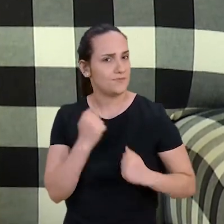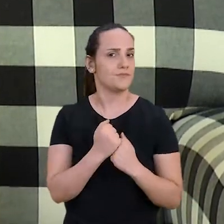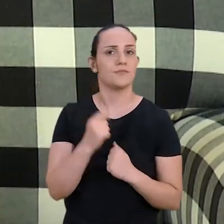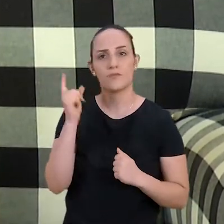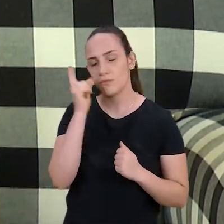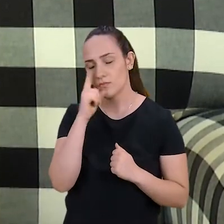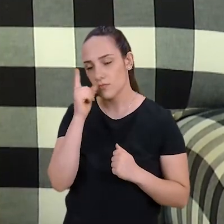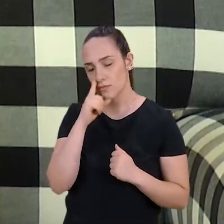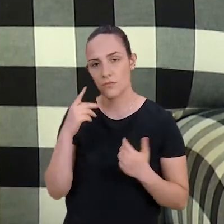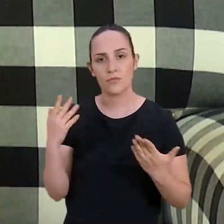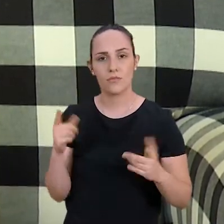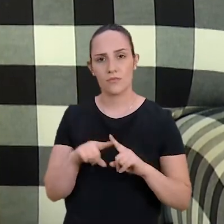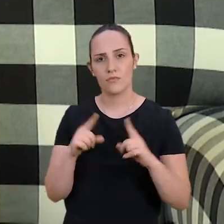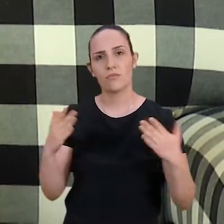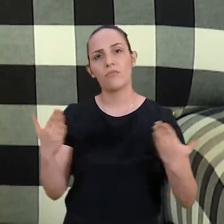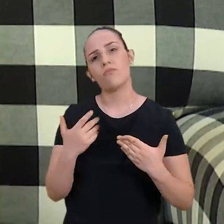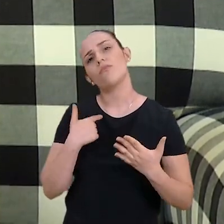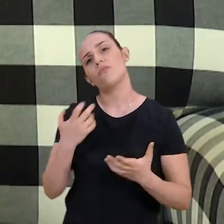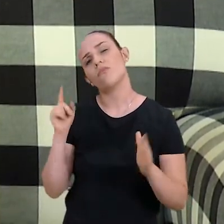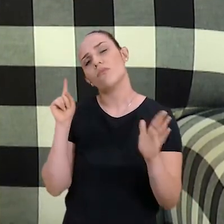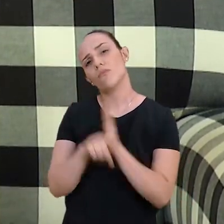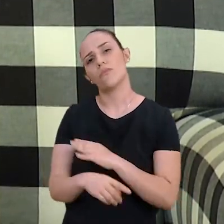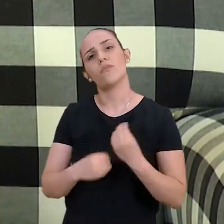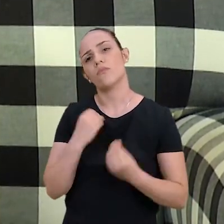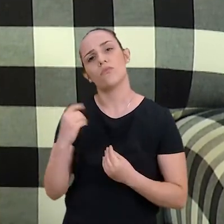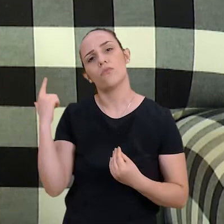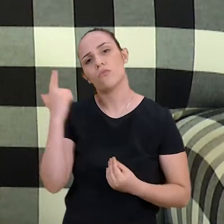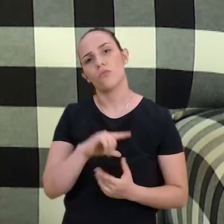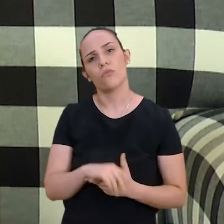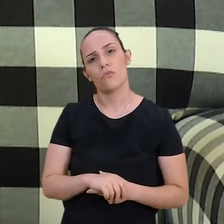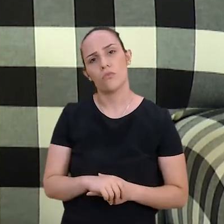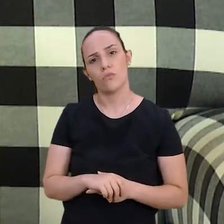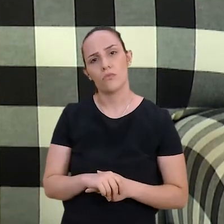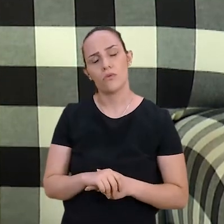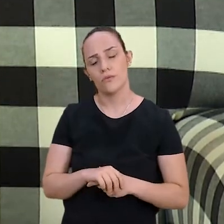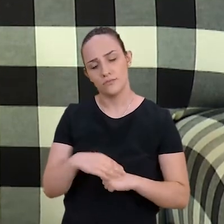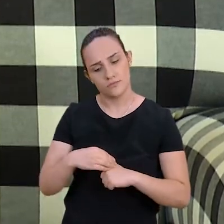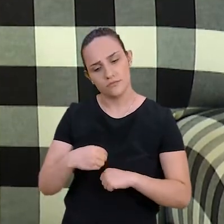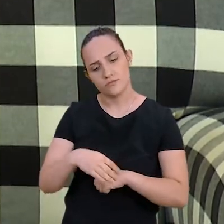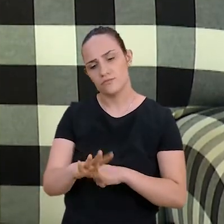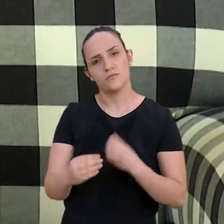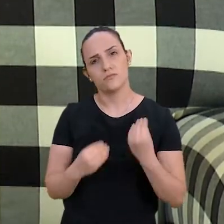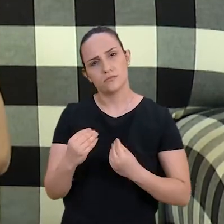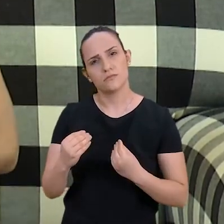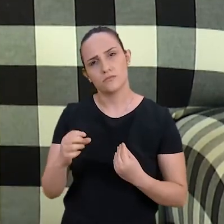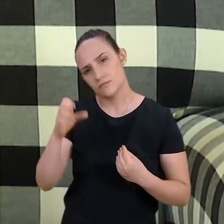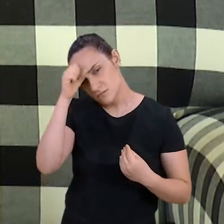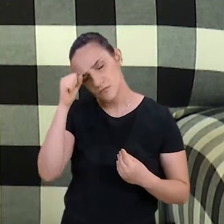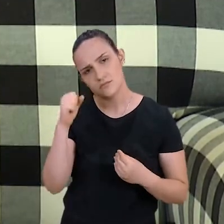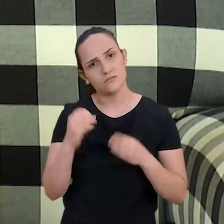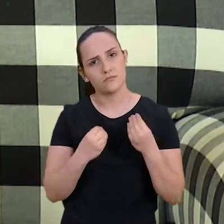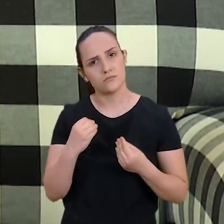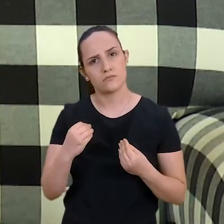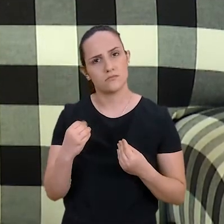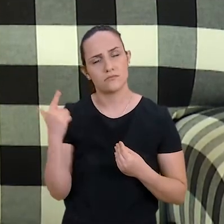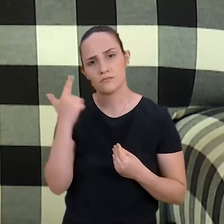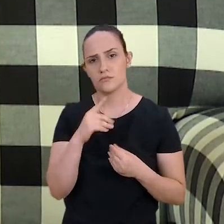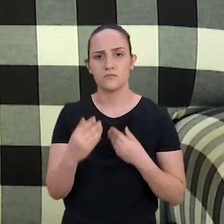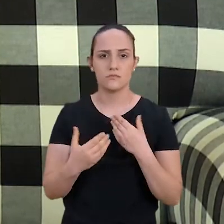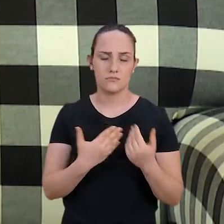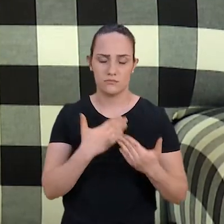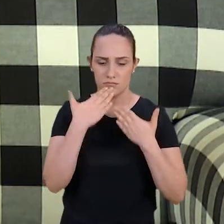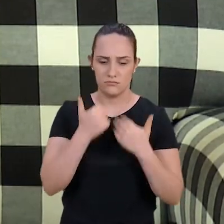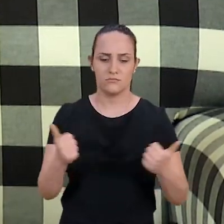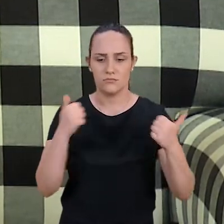essas mães. E como é que foi para você chegar até essa informação, ter conhecimento e poder melhorar a vida do